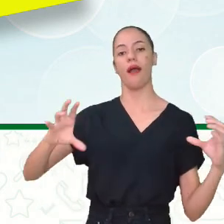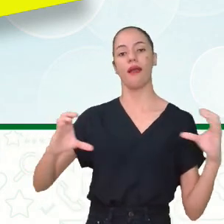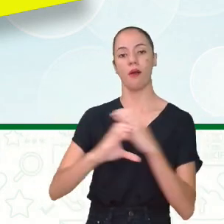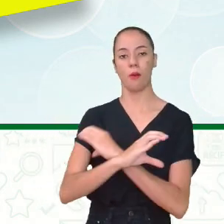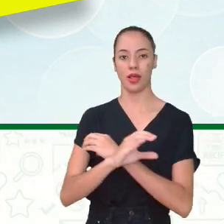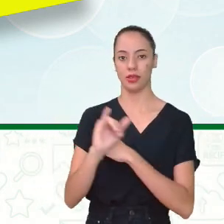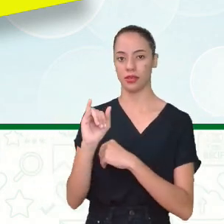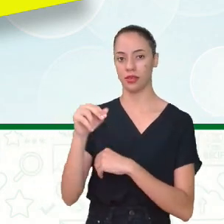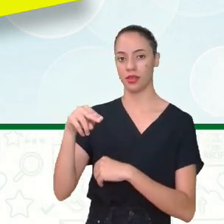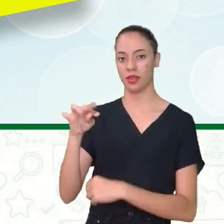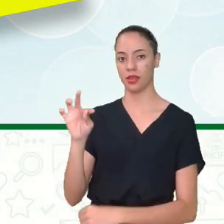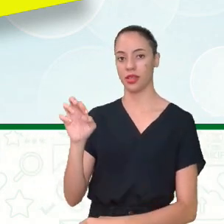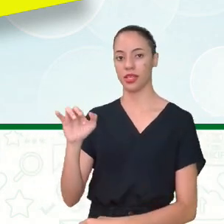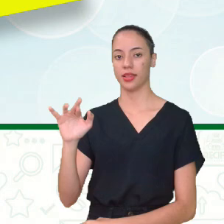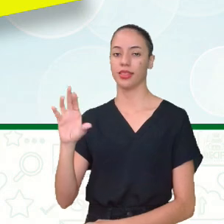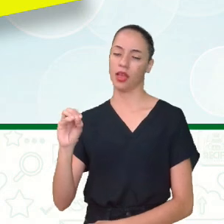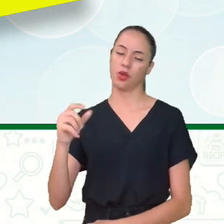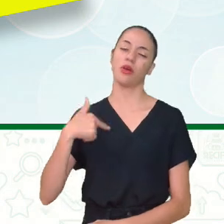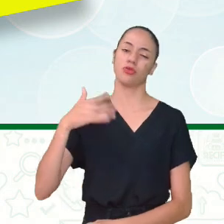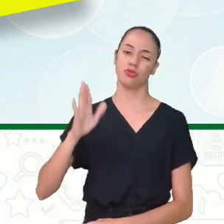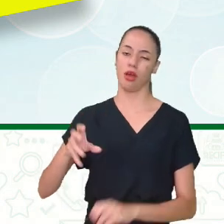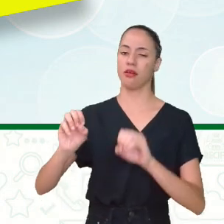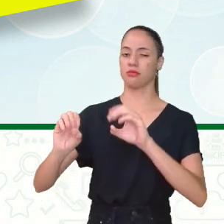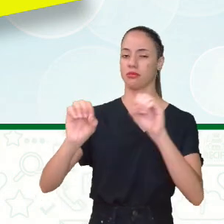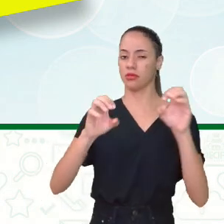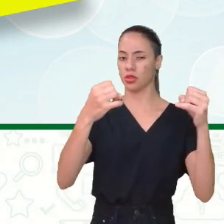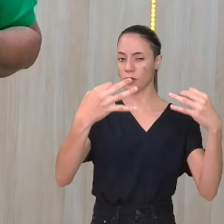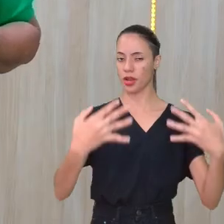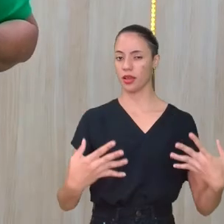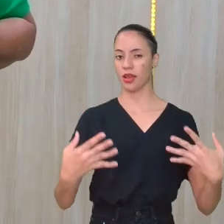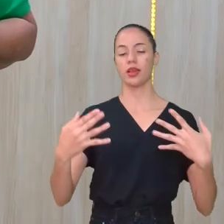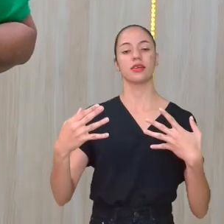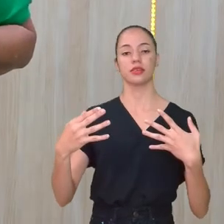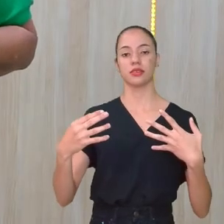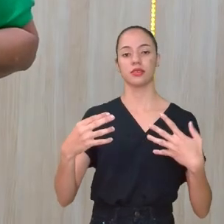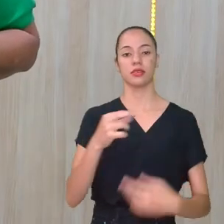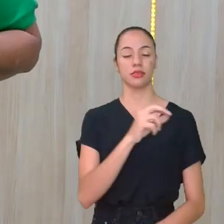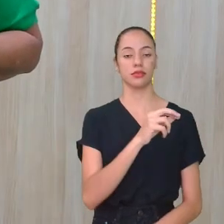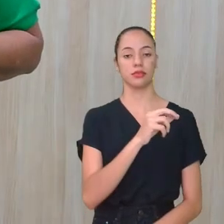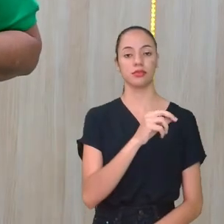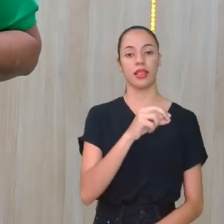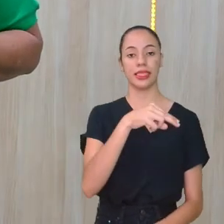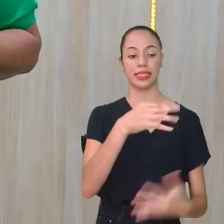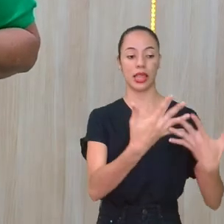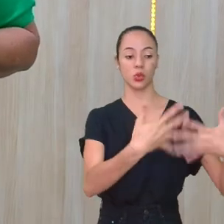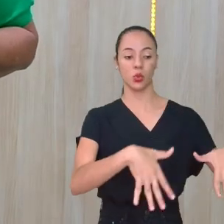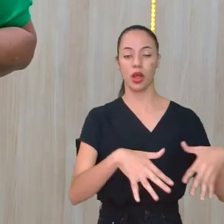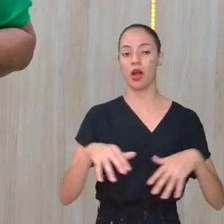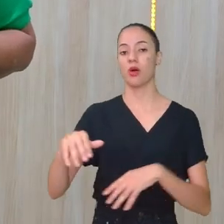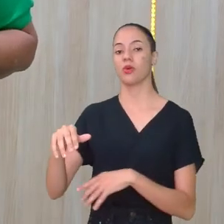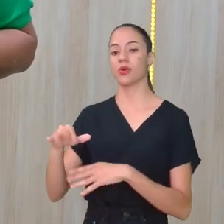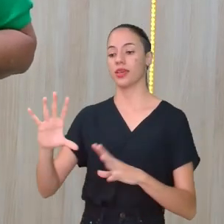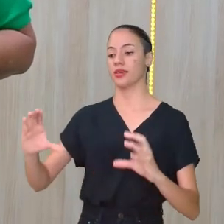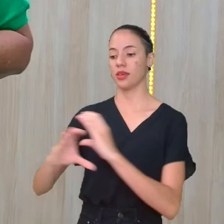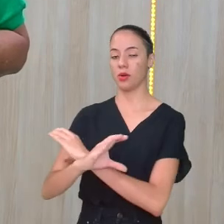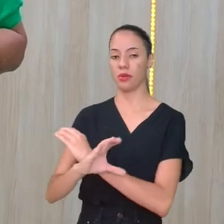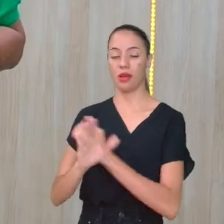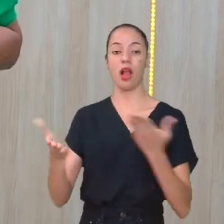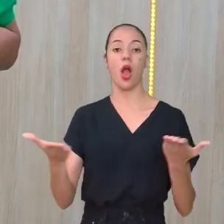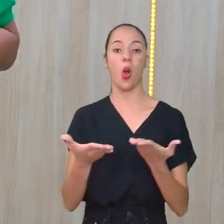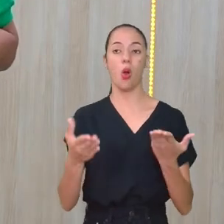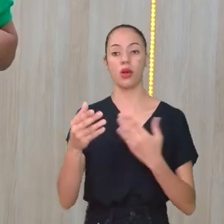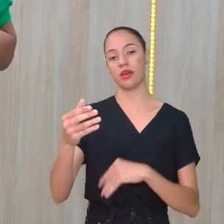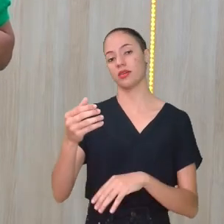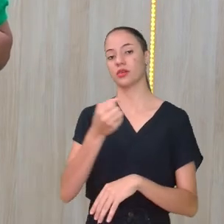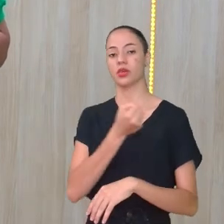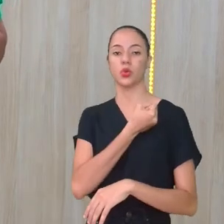números inteiros e vimos números naturais, né? E agora os racionais, eles vão ser colocados aí na reta